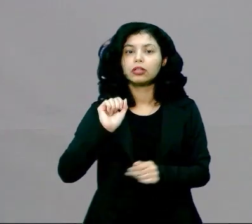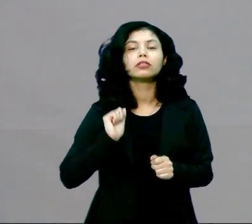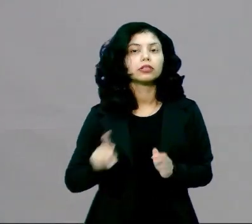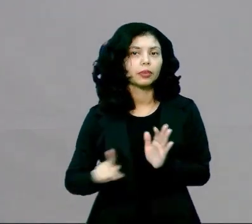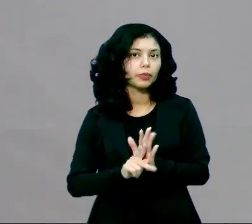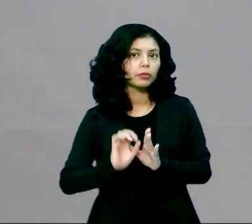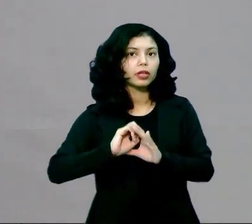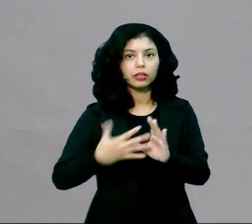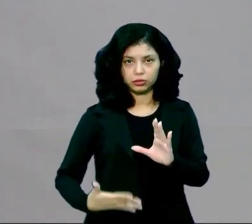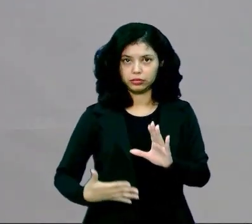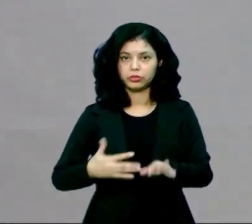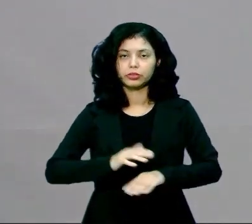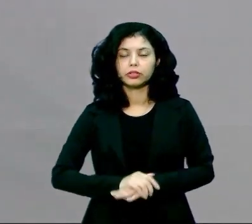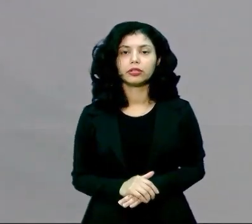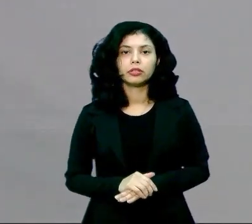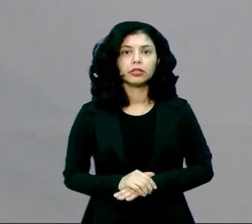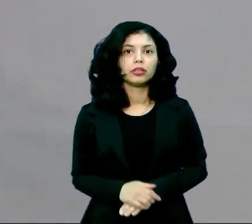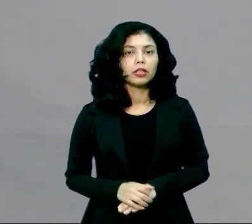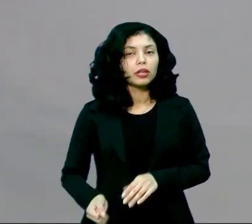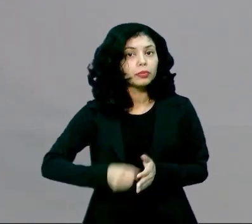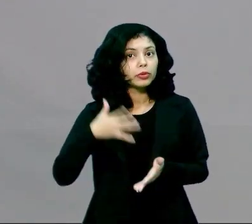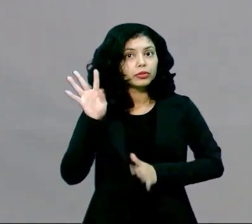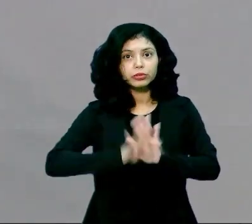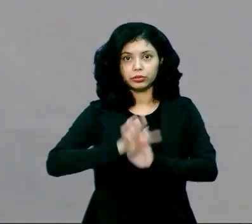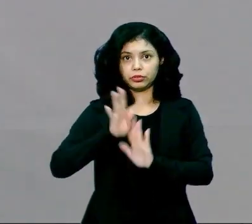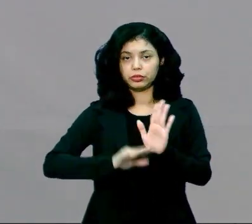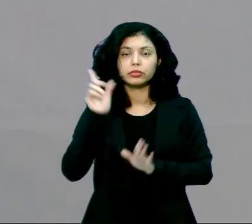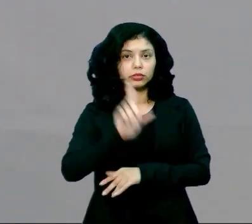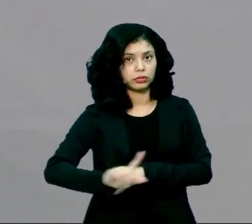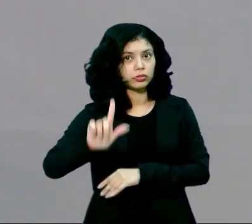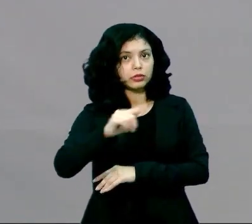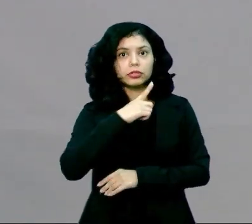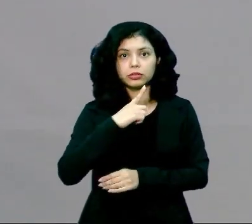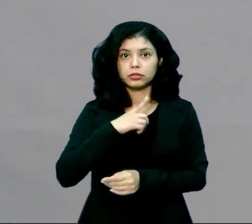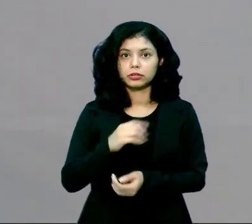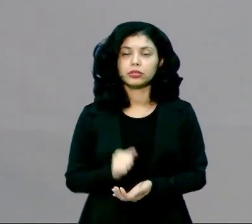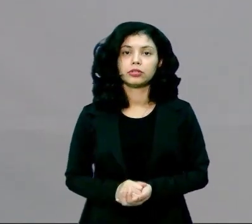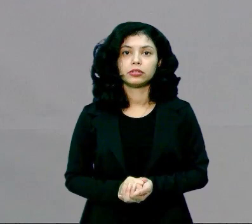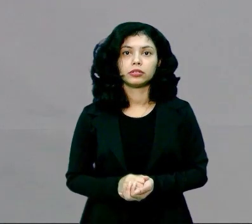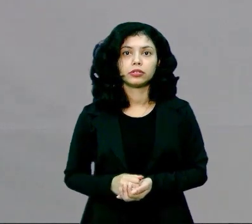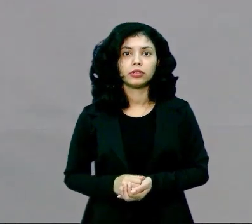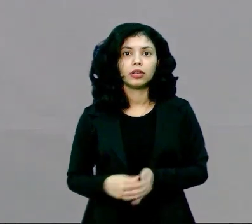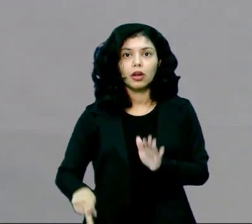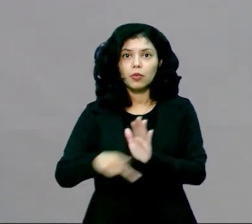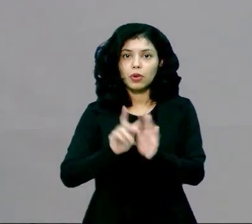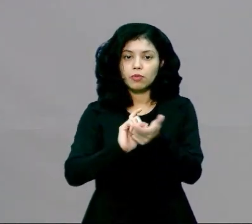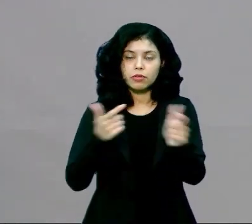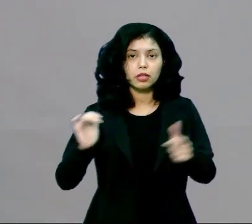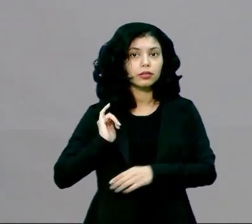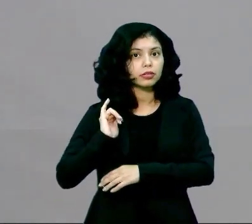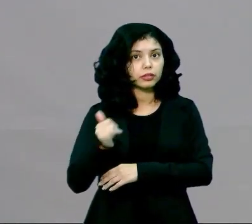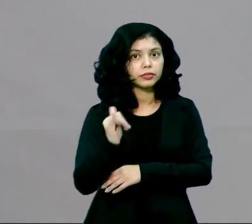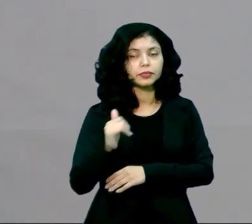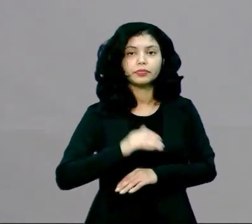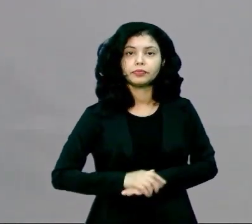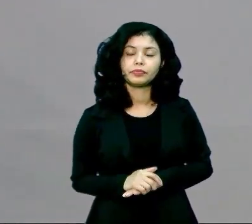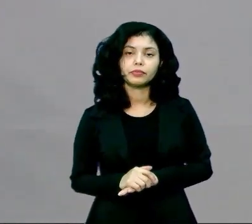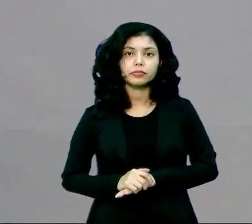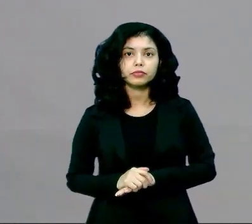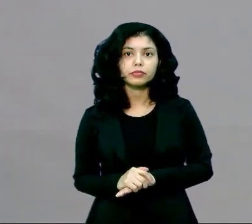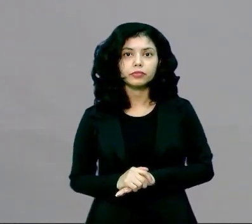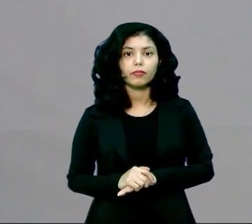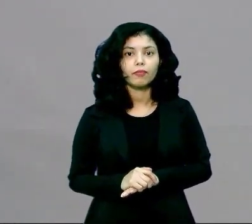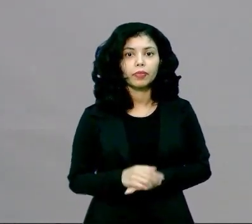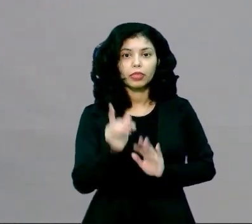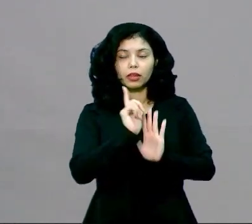essa característica, né? E muitos dos textos literários, eles têm a prevalência de texto narrativo, né? Então,